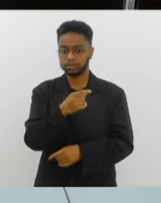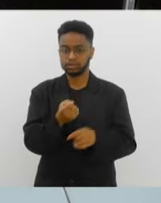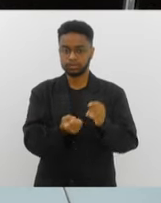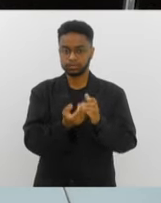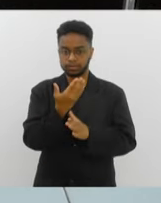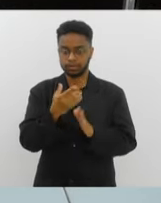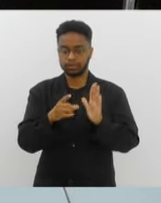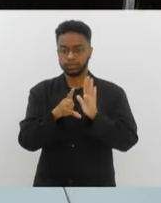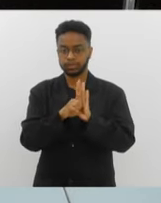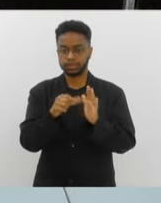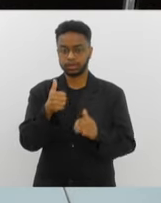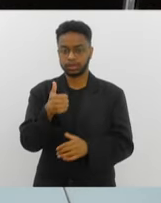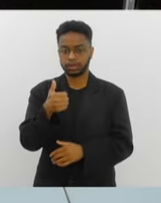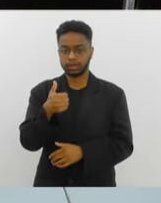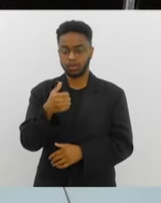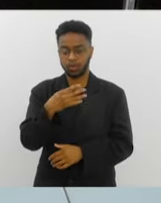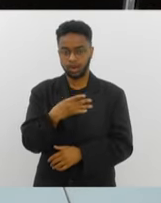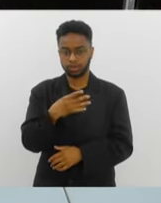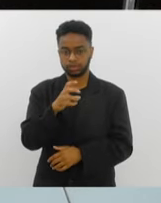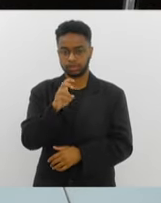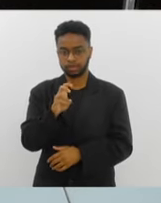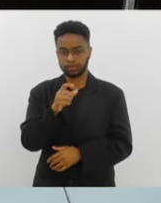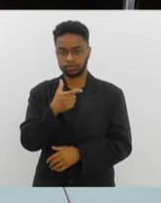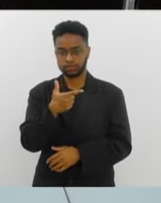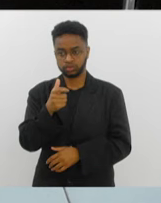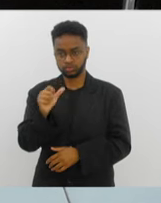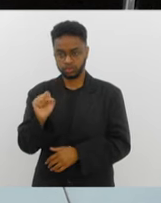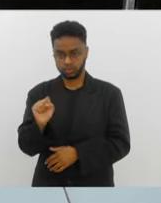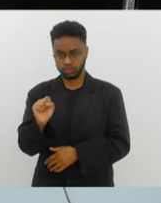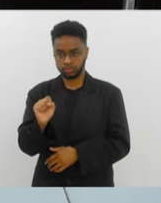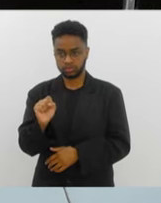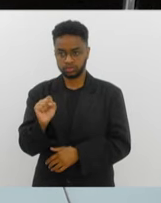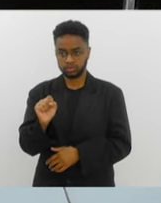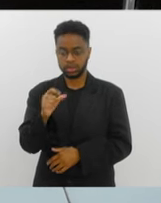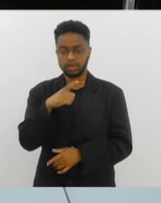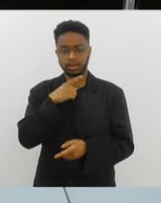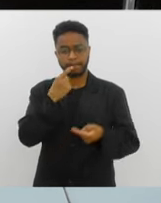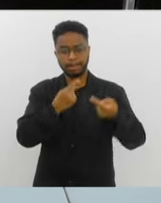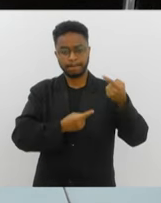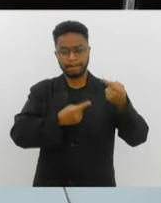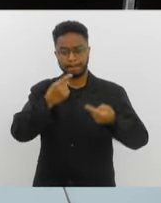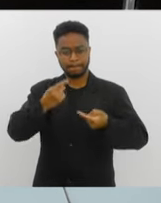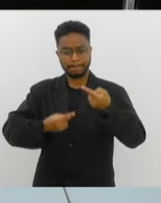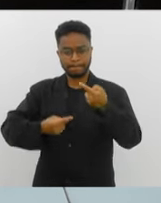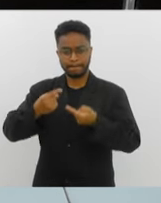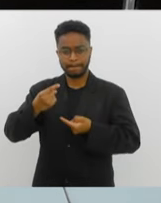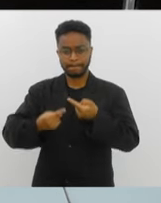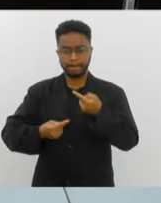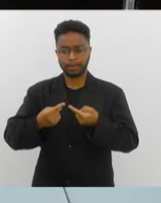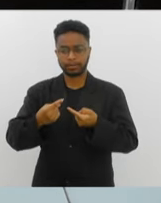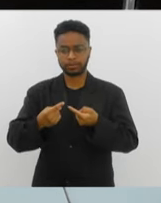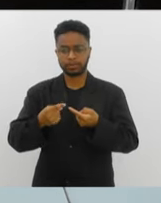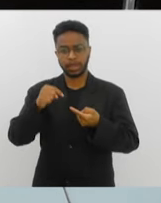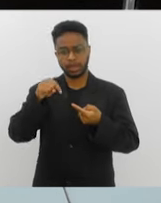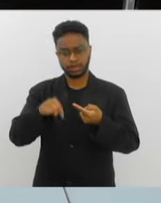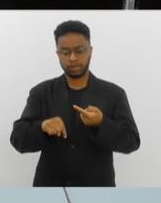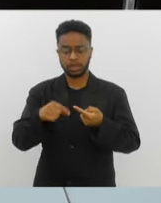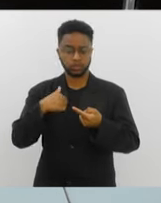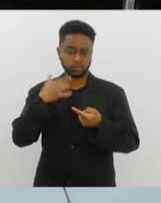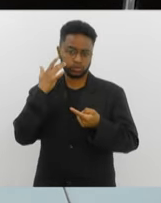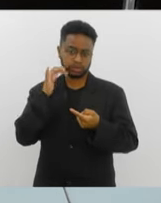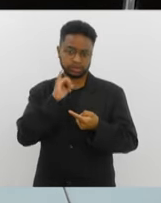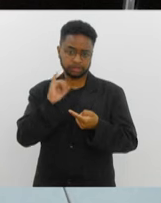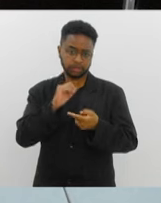lei 4.528 passou por uma discussão intensa com o parlamento. Eu não sei se a origem foi o